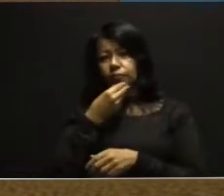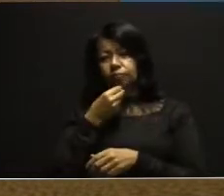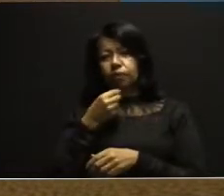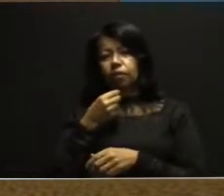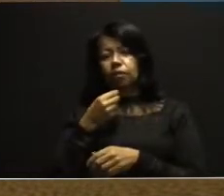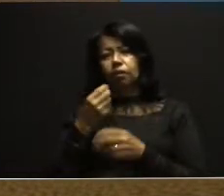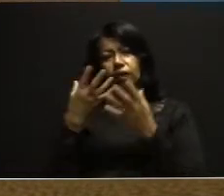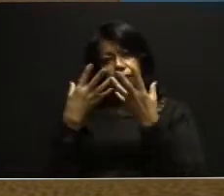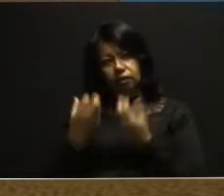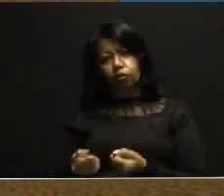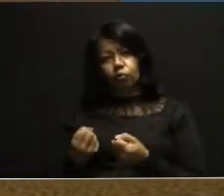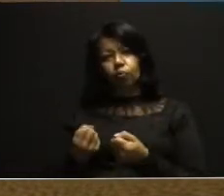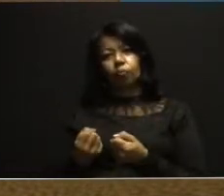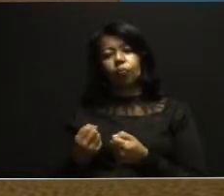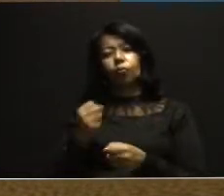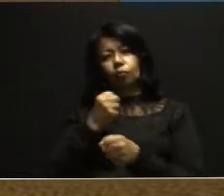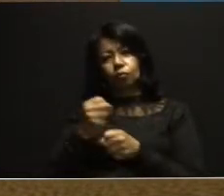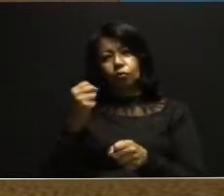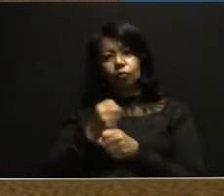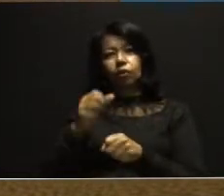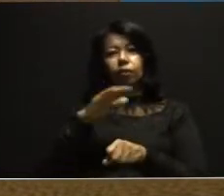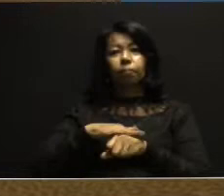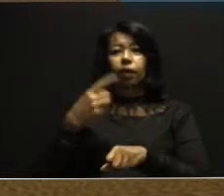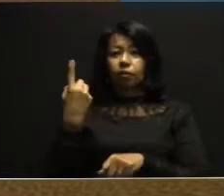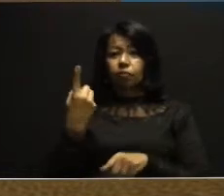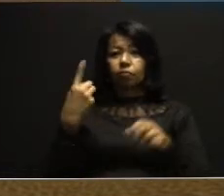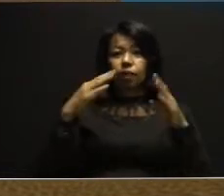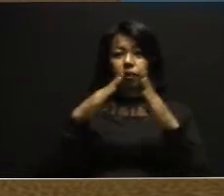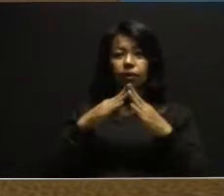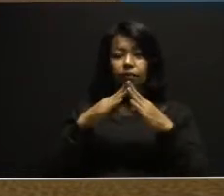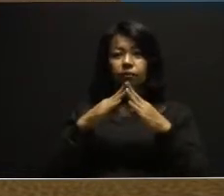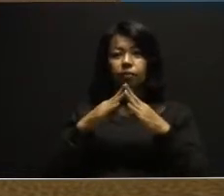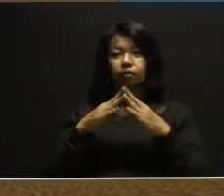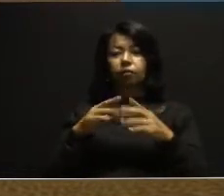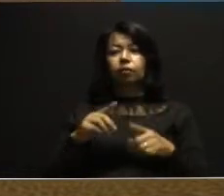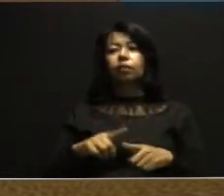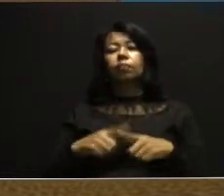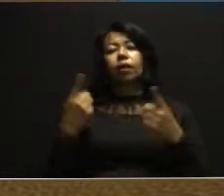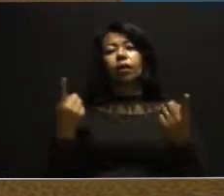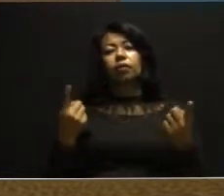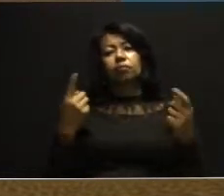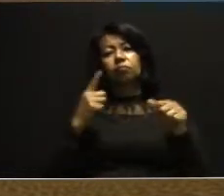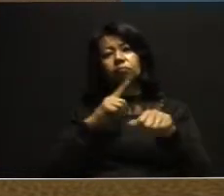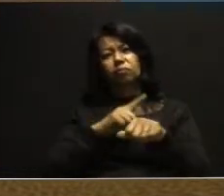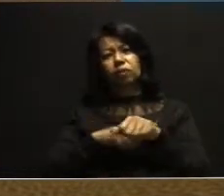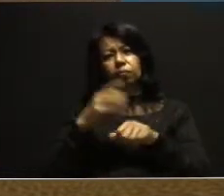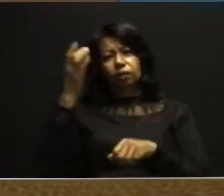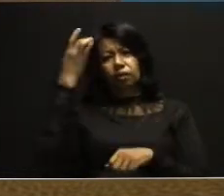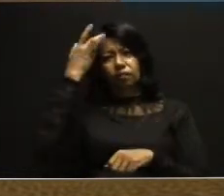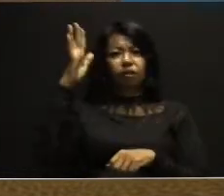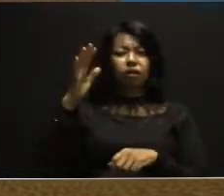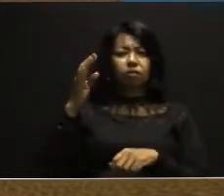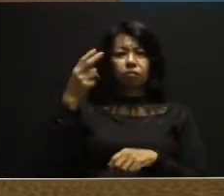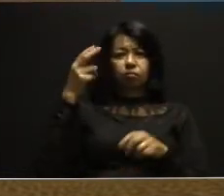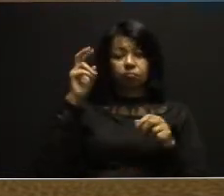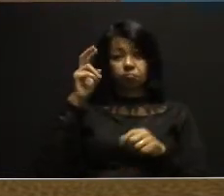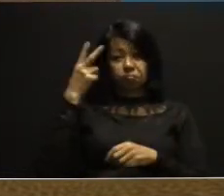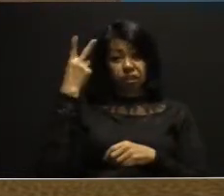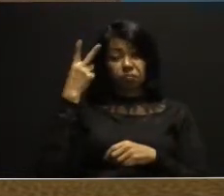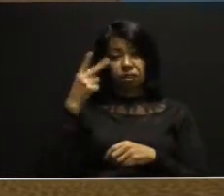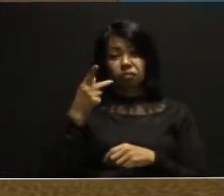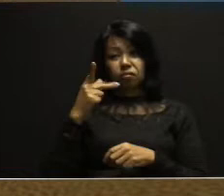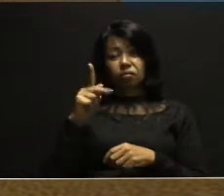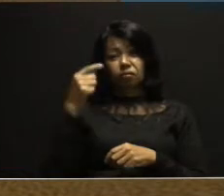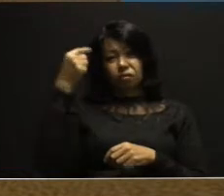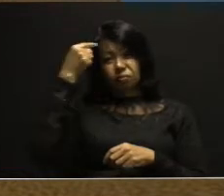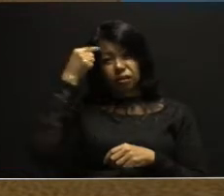aceitou então construir mais uma casa. Mas com o tempo era fácil perceber que seus